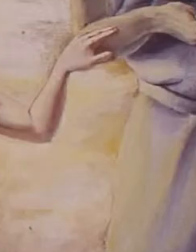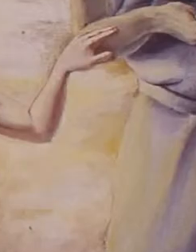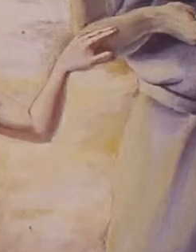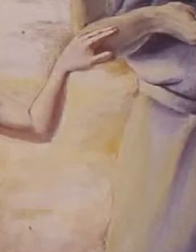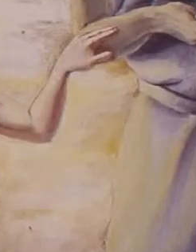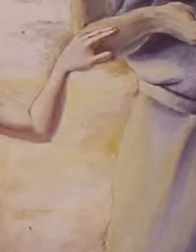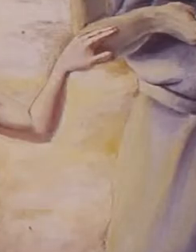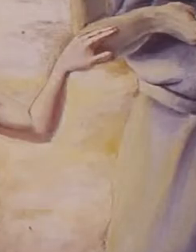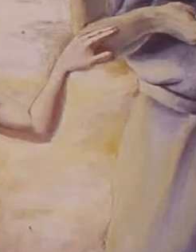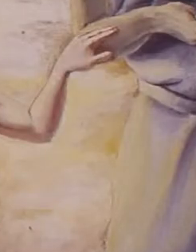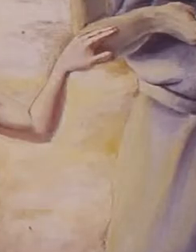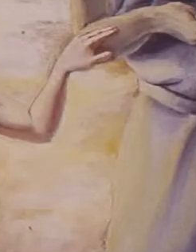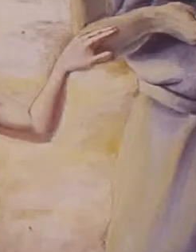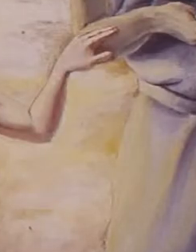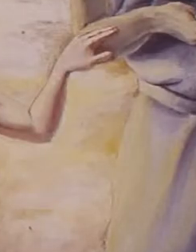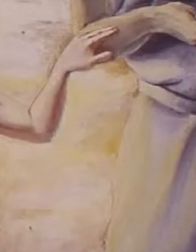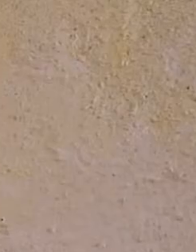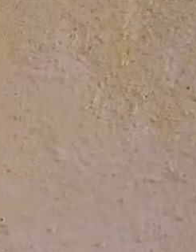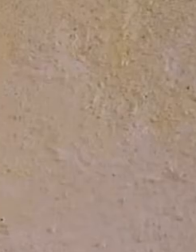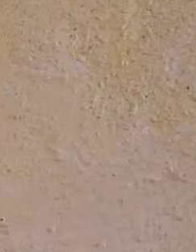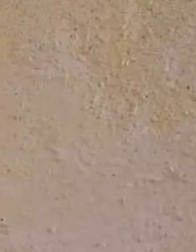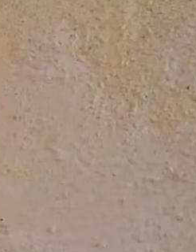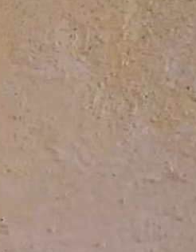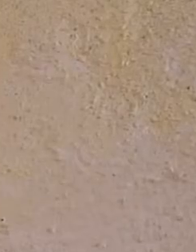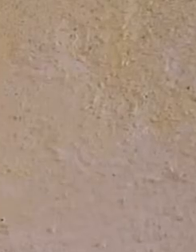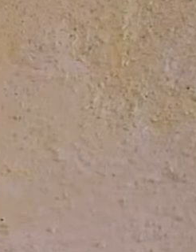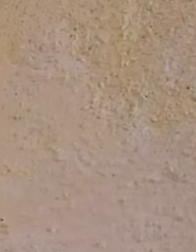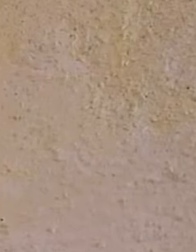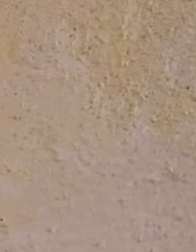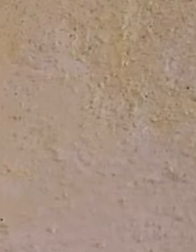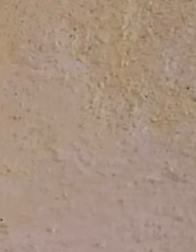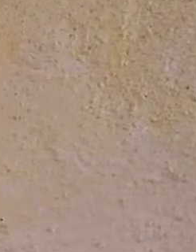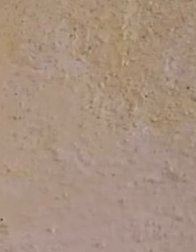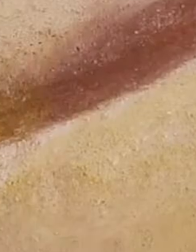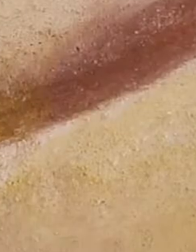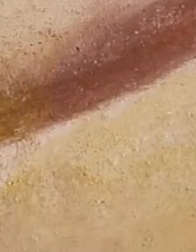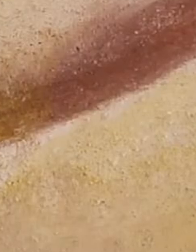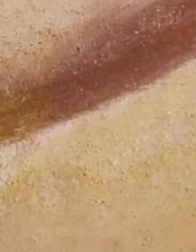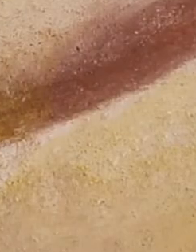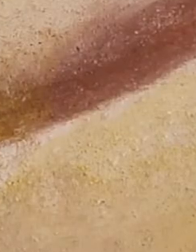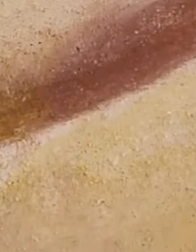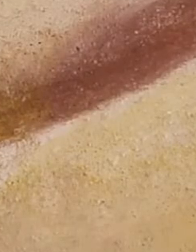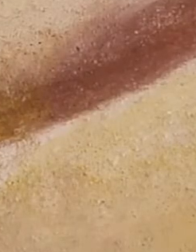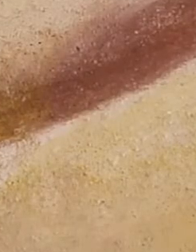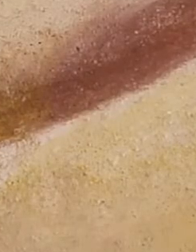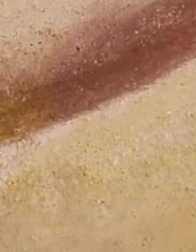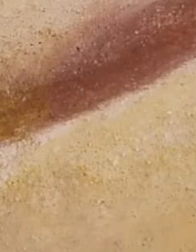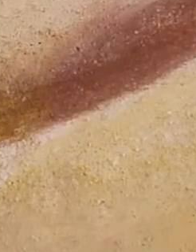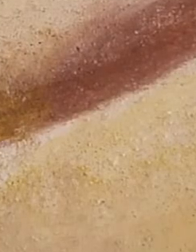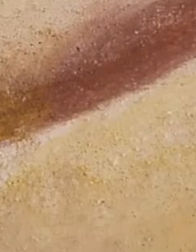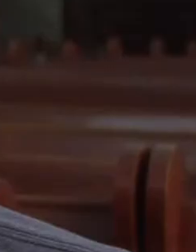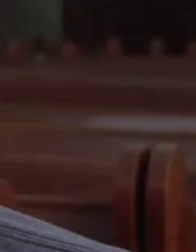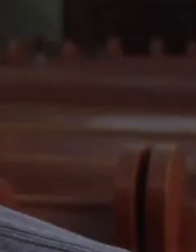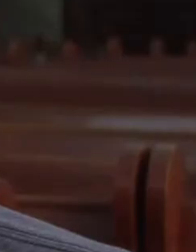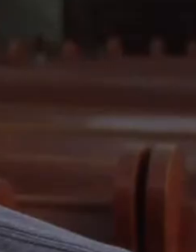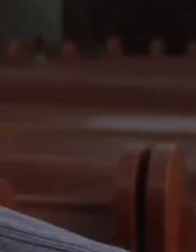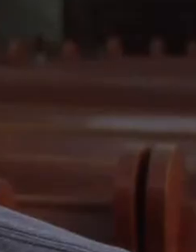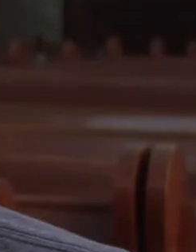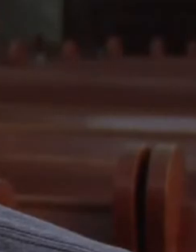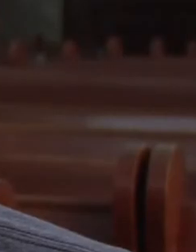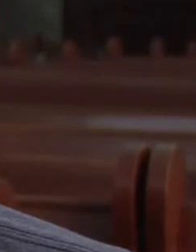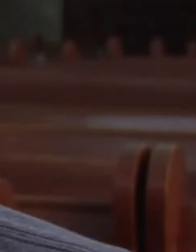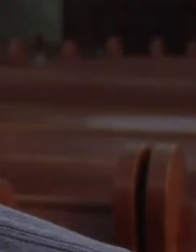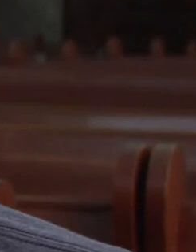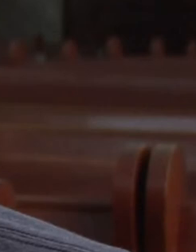aí, entendeu? Mas foi bom ajudar ele, foi bom. Adoraram, irmão, adoraram. no Araranguai. Está muito